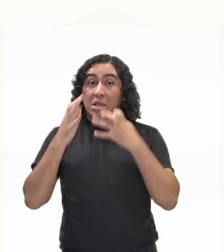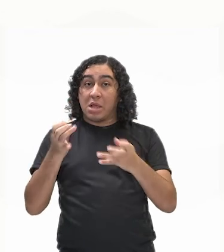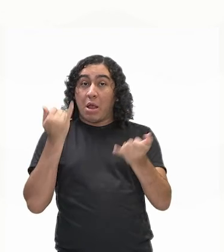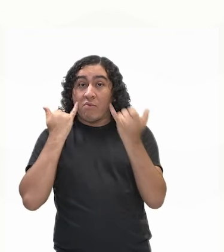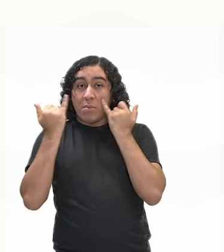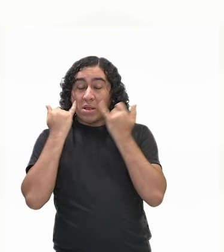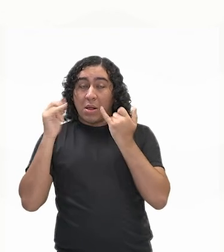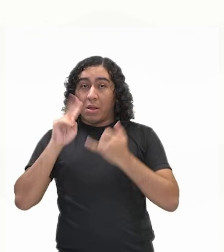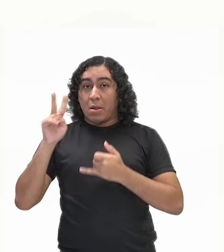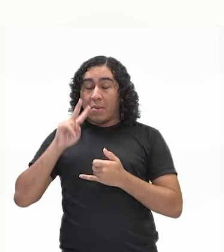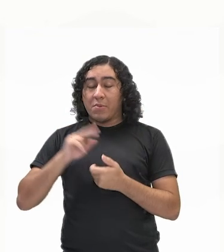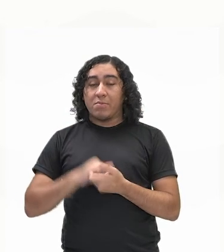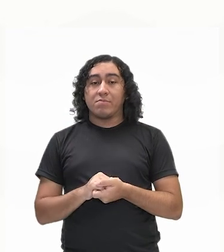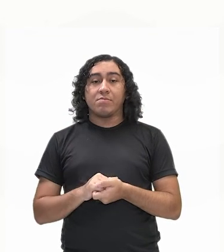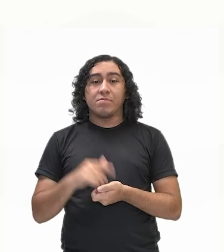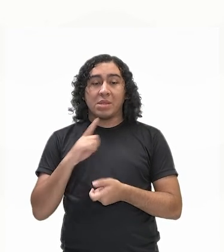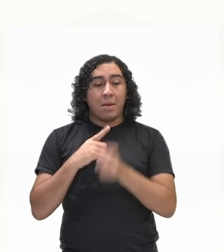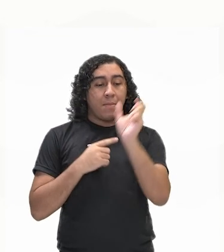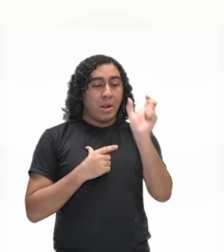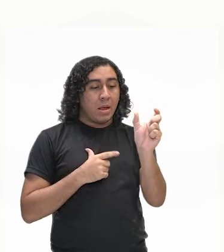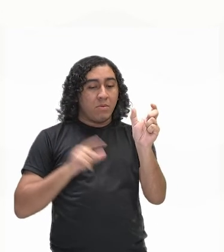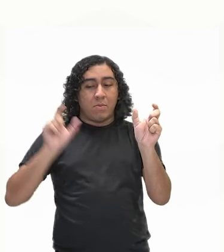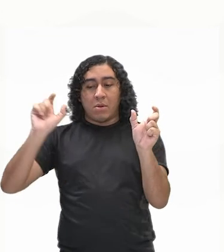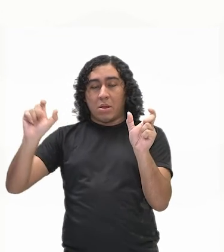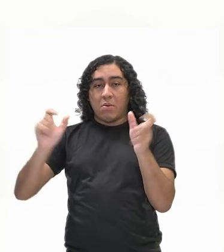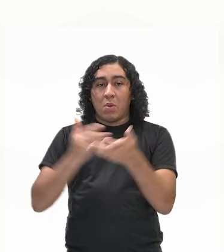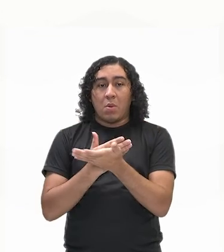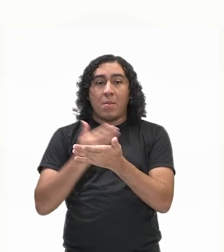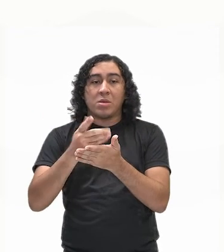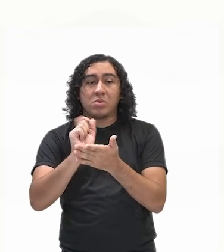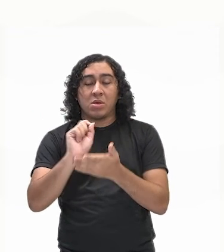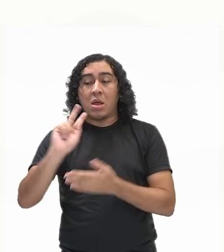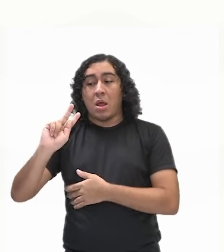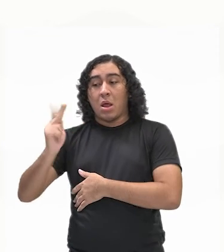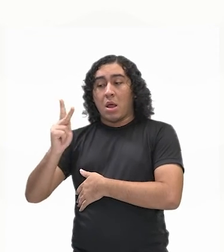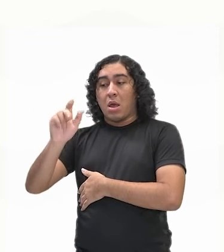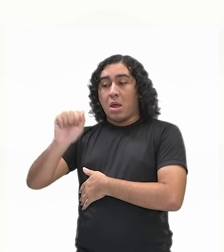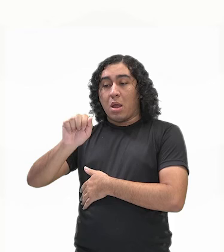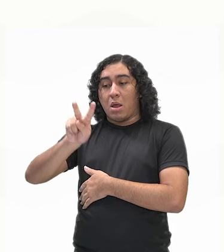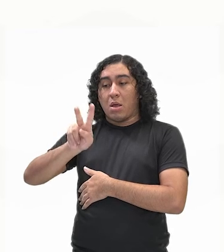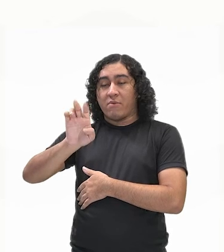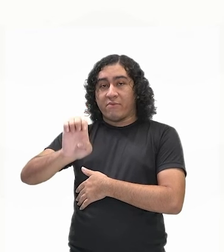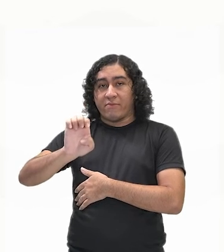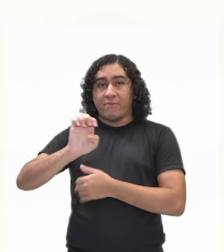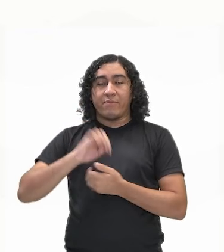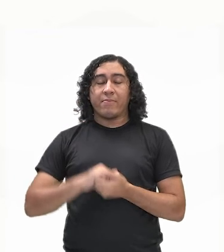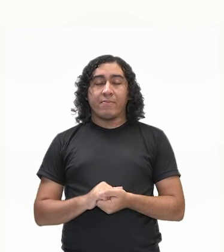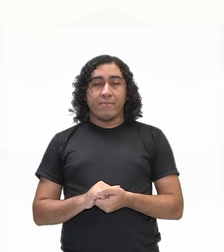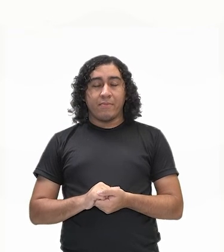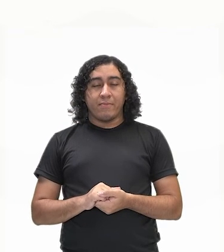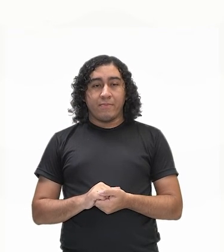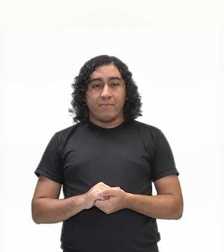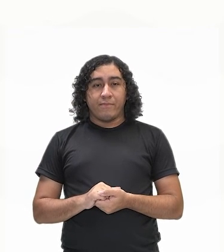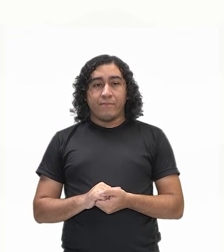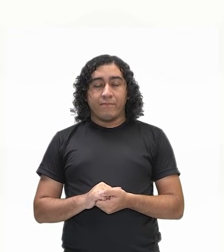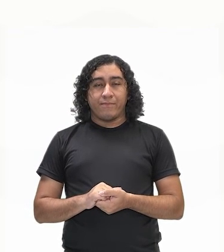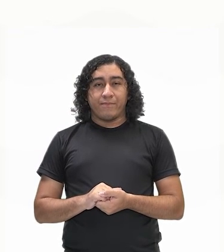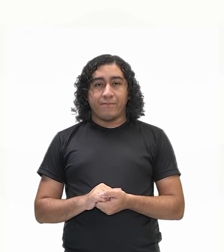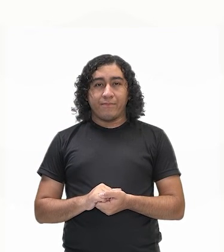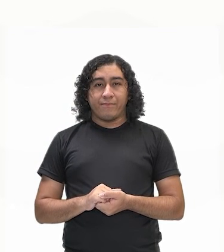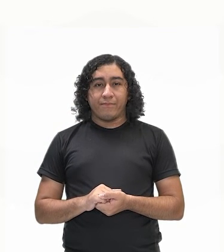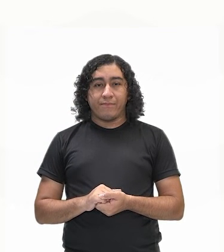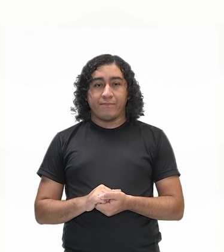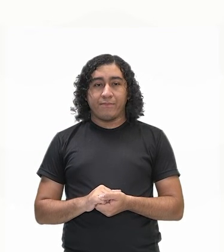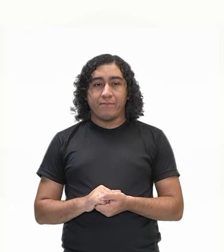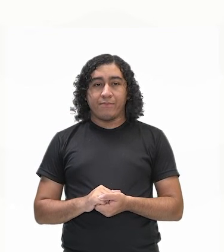informação que já passei outrora, que é as palavrinhas em língua inglesa que iniciam com H, elas vão ter som de R,